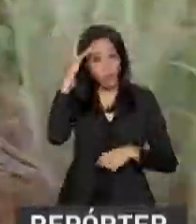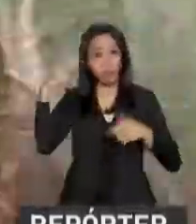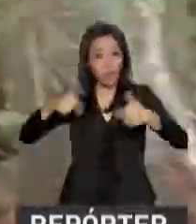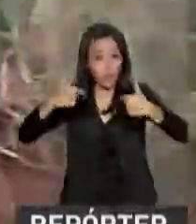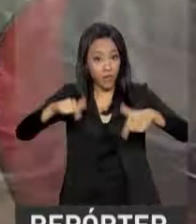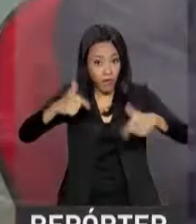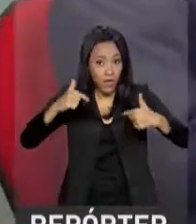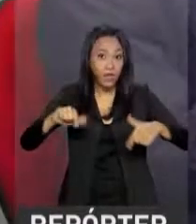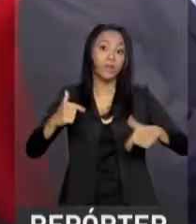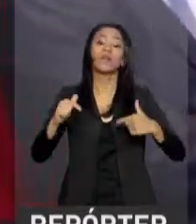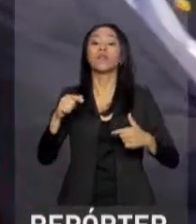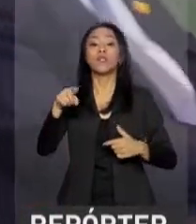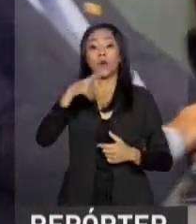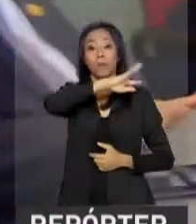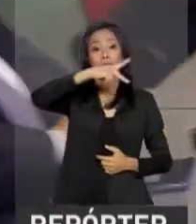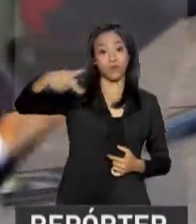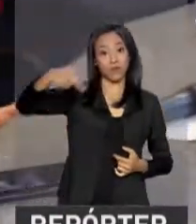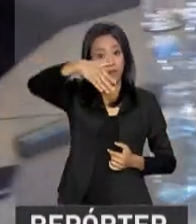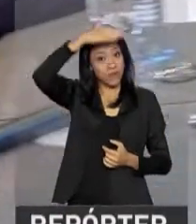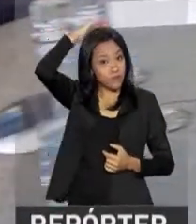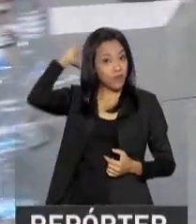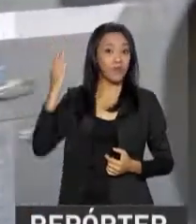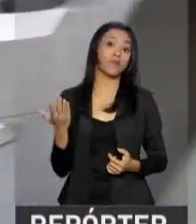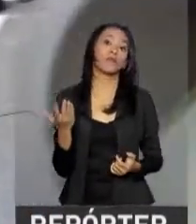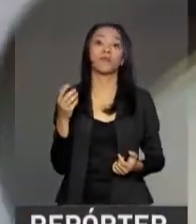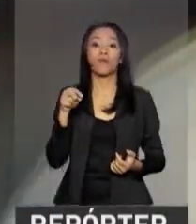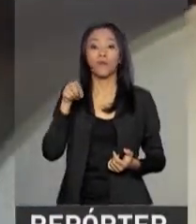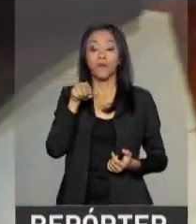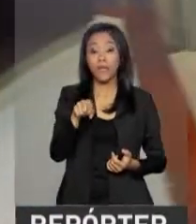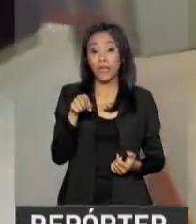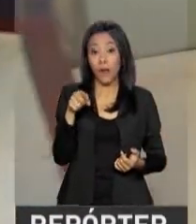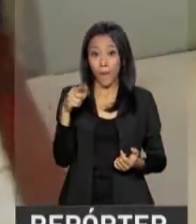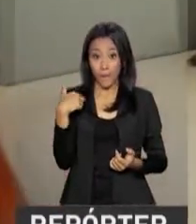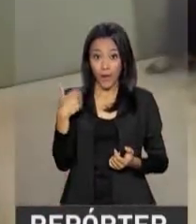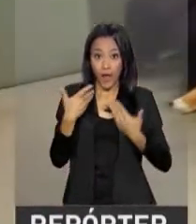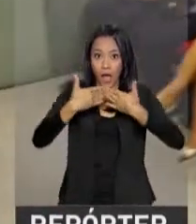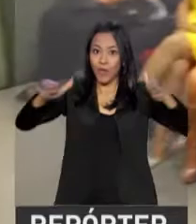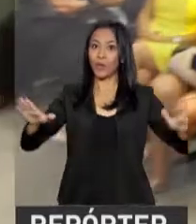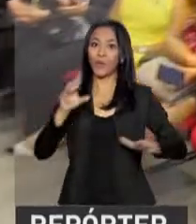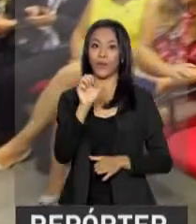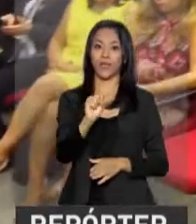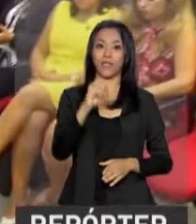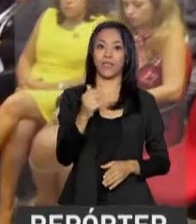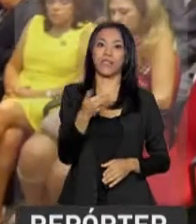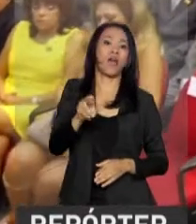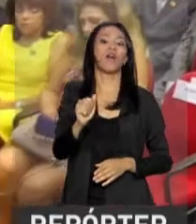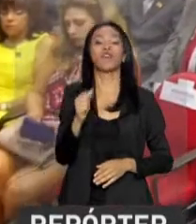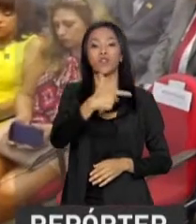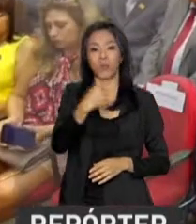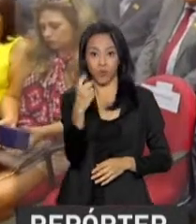em toda a cadeia o presidente michel temer esteve com produtores em ribeirão preto para a abertura da safra 2018